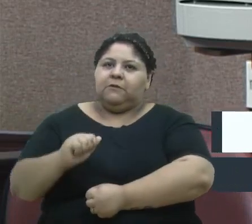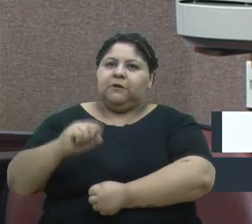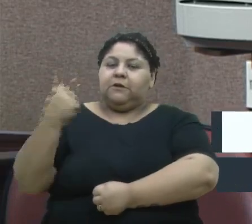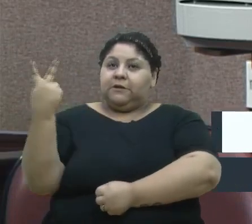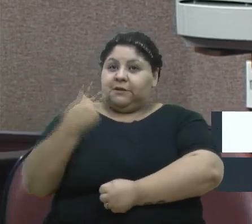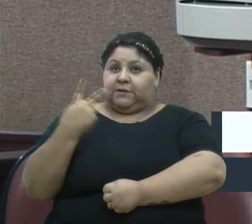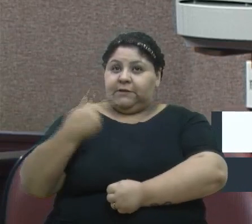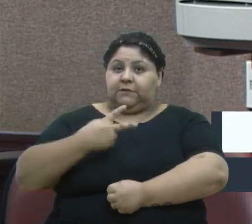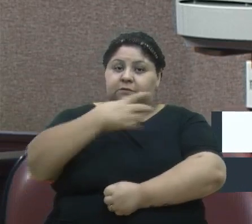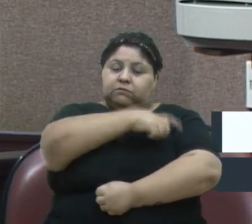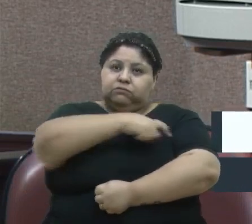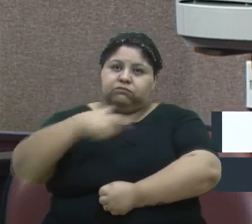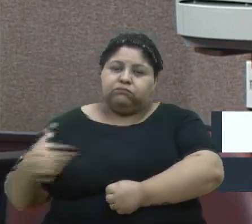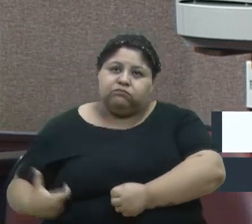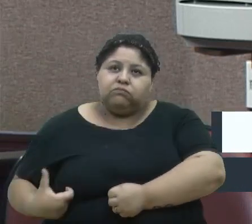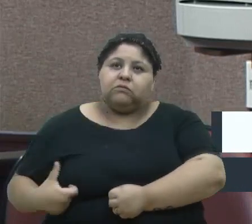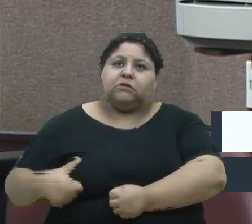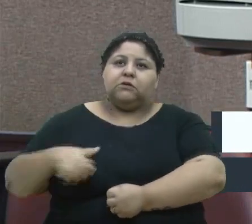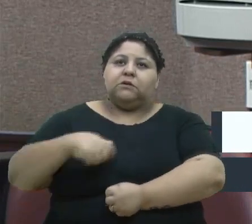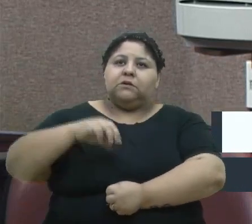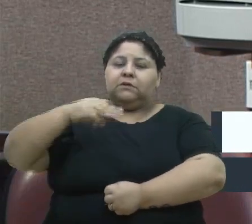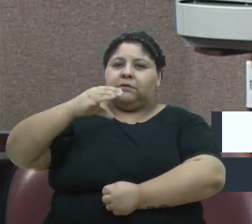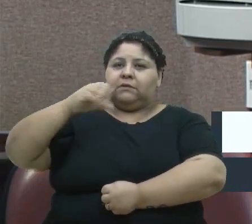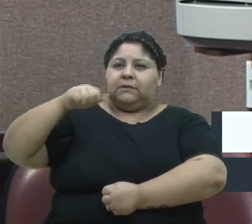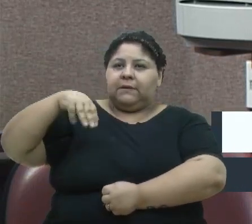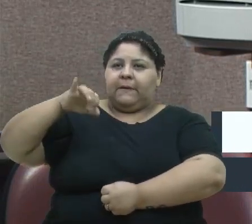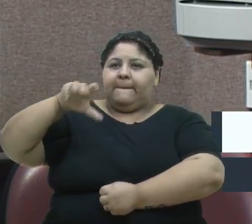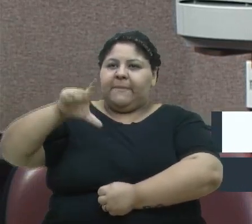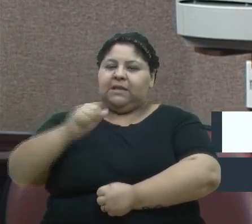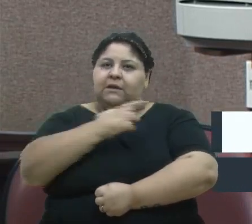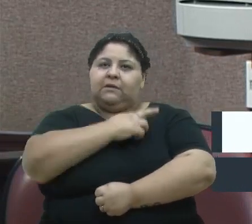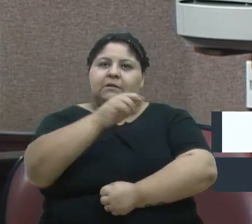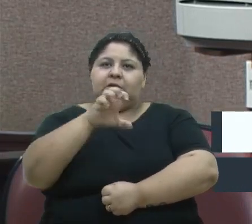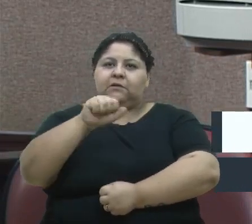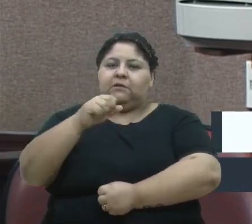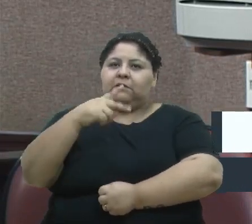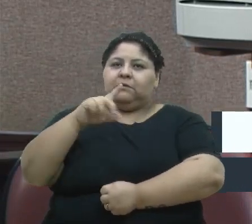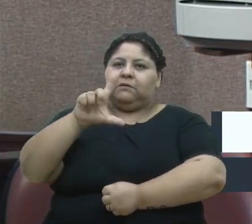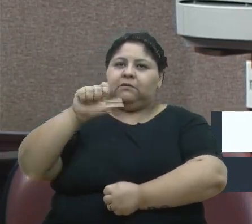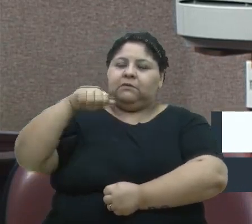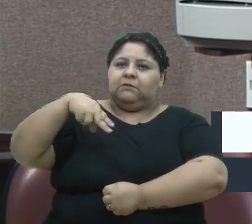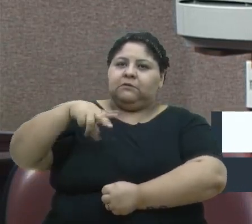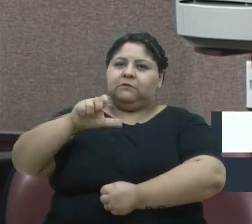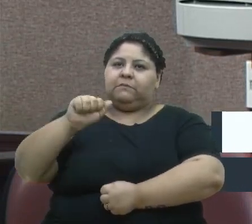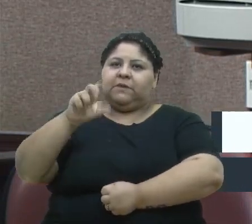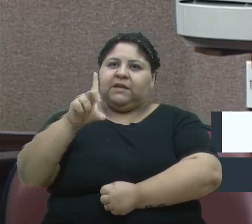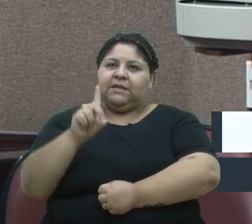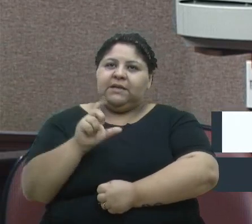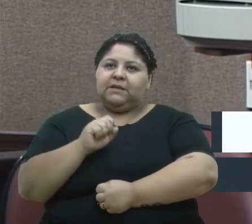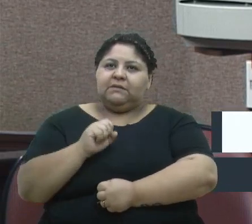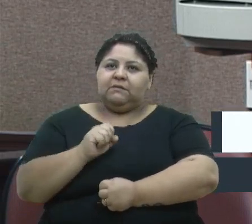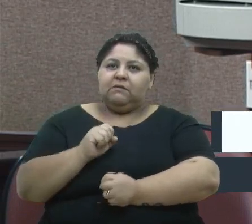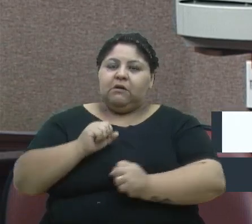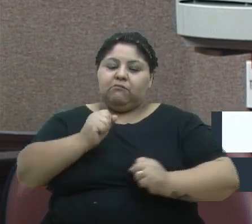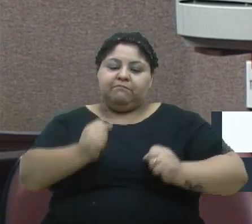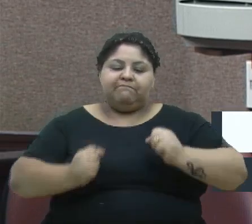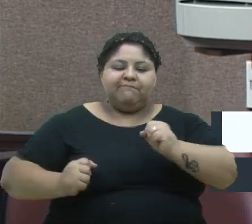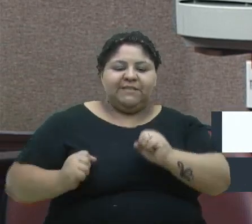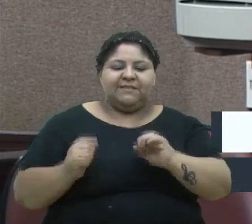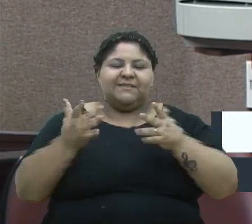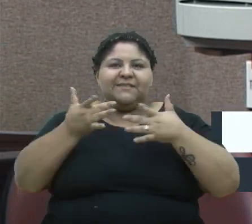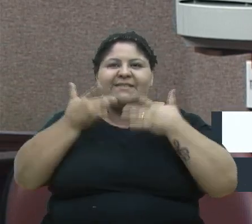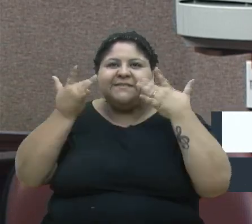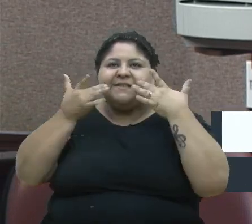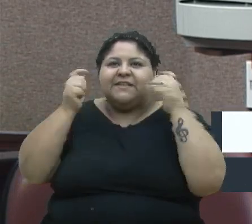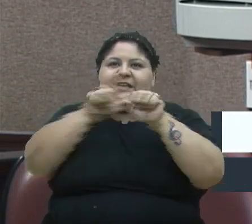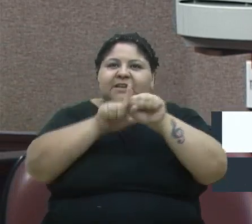Andra Macedo, representante do bairro Esplanada, Miss Simpatia Ana Paula Ribeiro dos Santos, representante do loteamento São